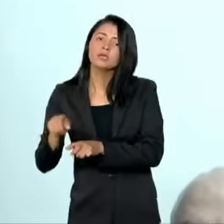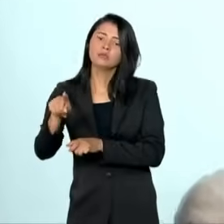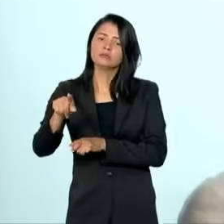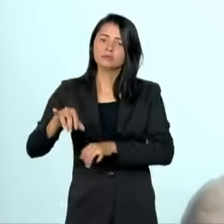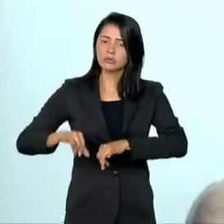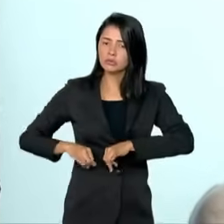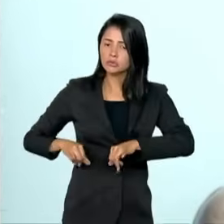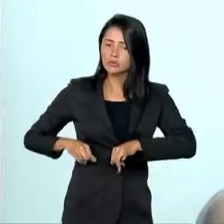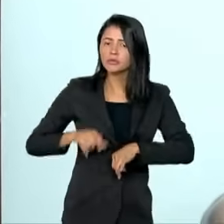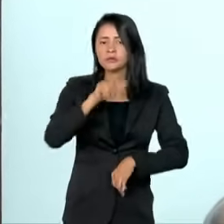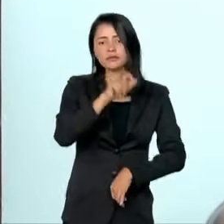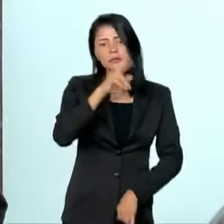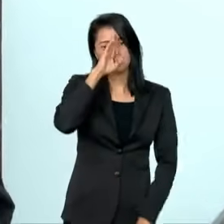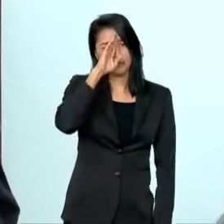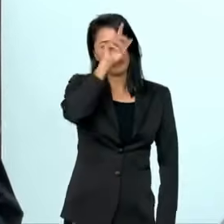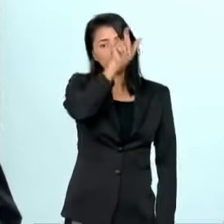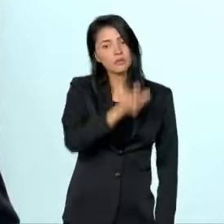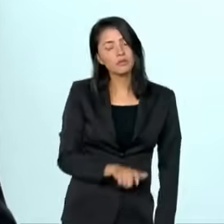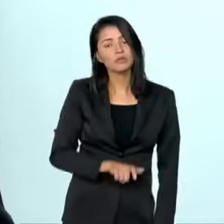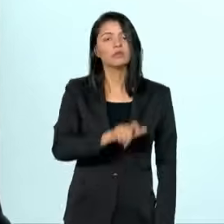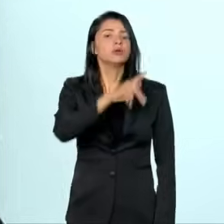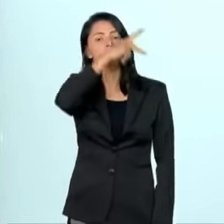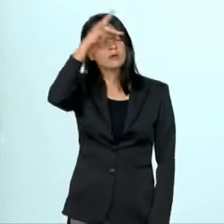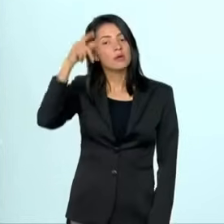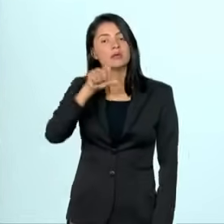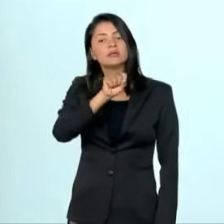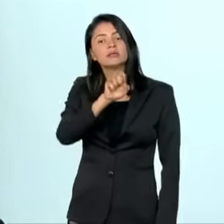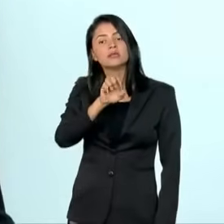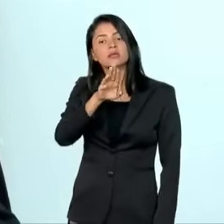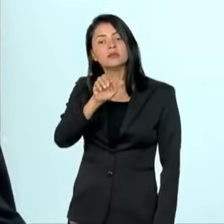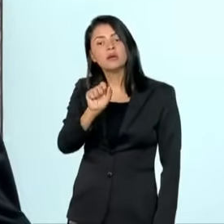na pessoa do prefeito Sebastião Melo, de Porto Alegre.